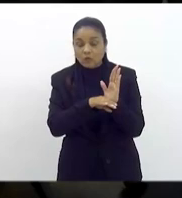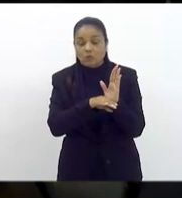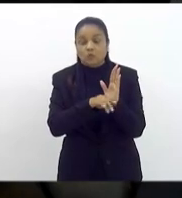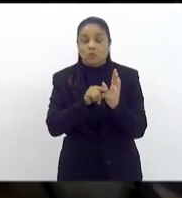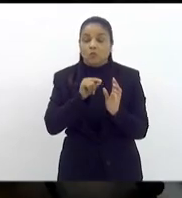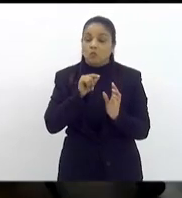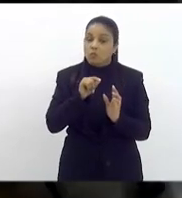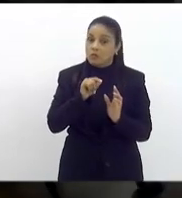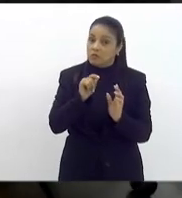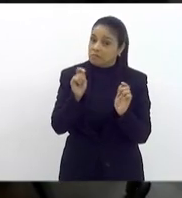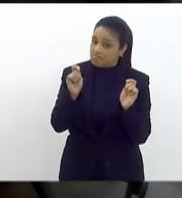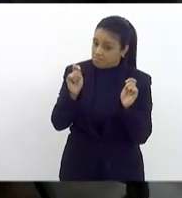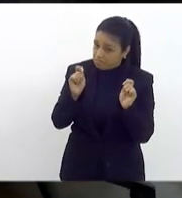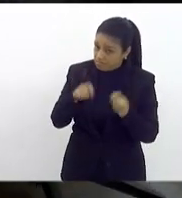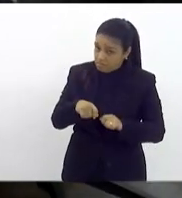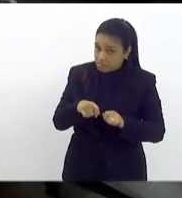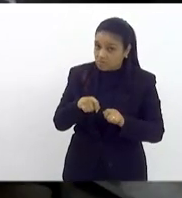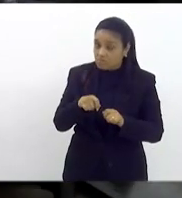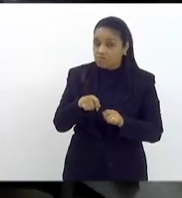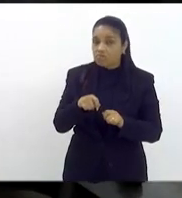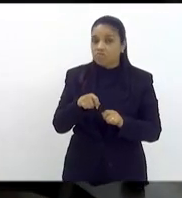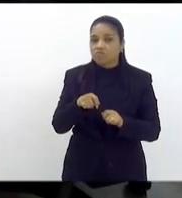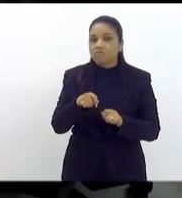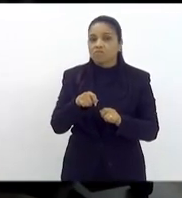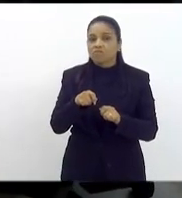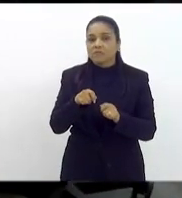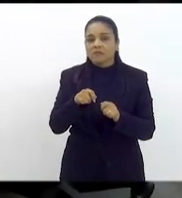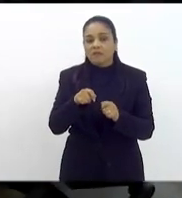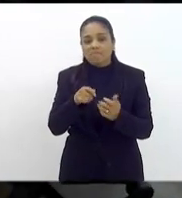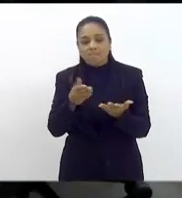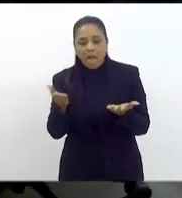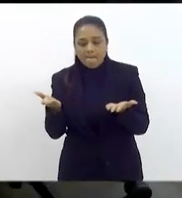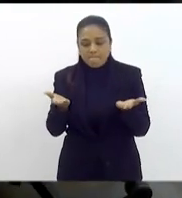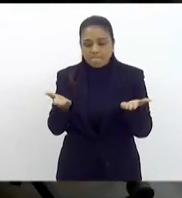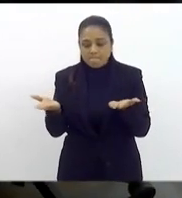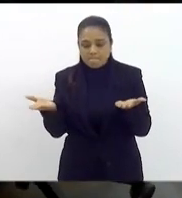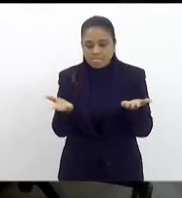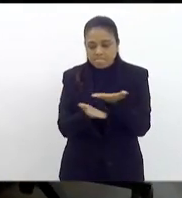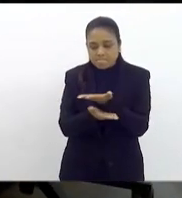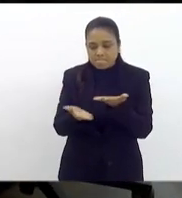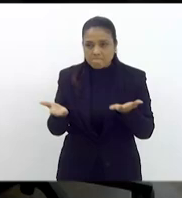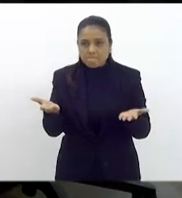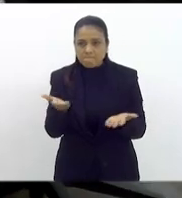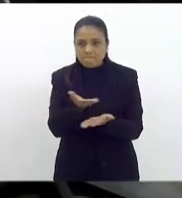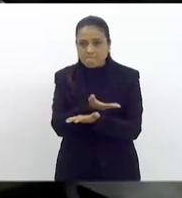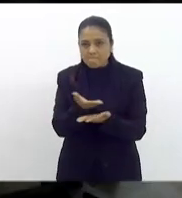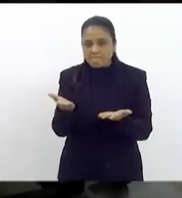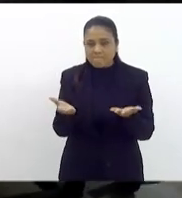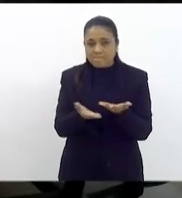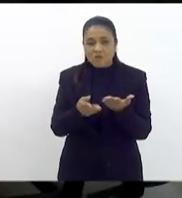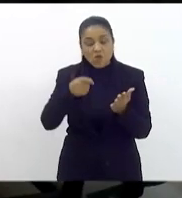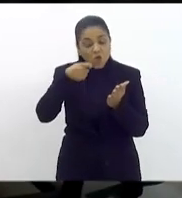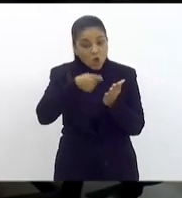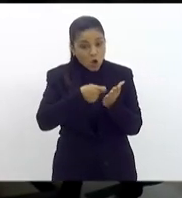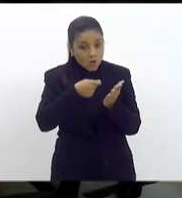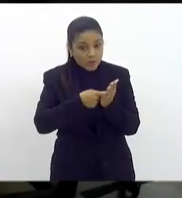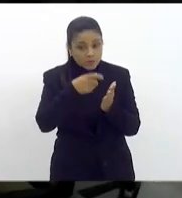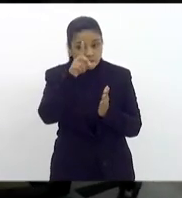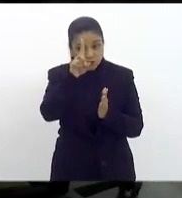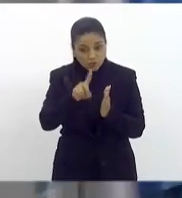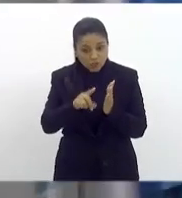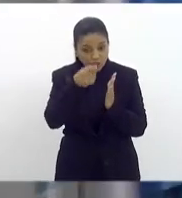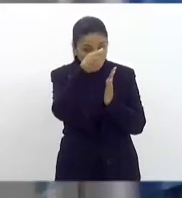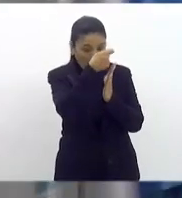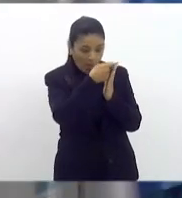pode ter aí seria a intermediação. Mas olha só, cobrança de direito autoral, não.